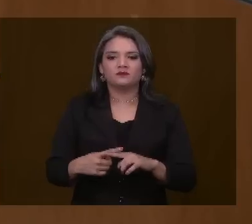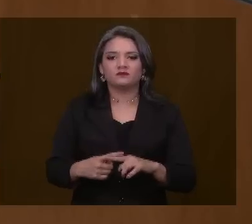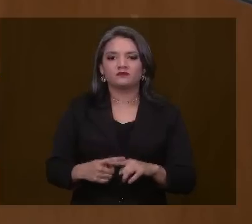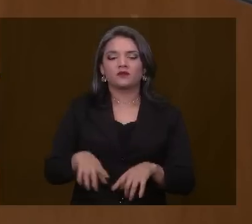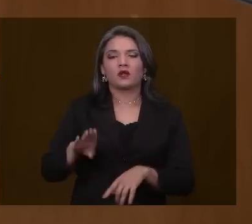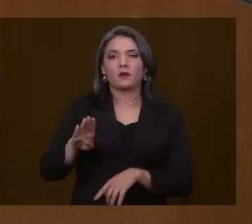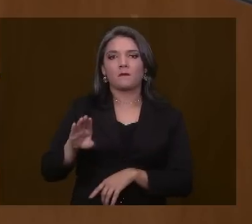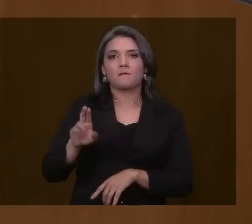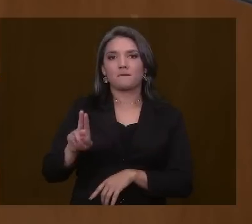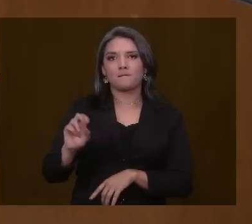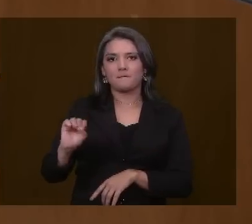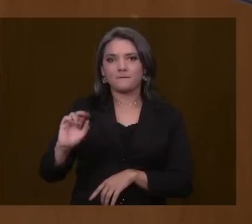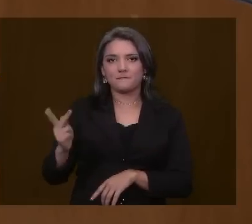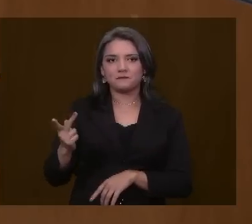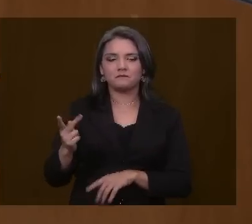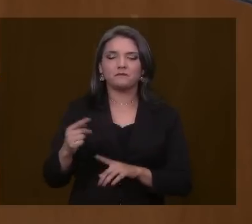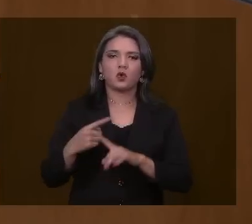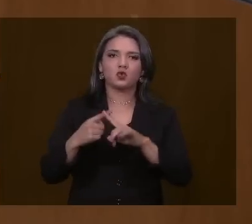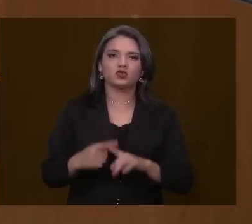Gore.